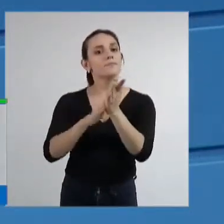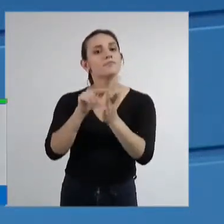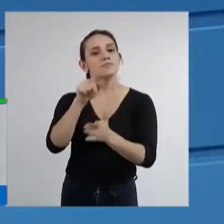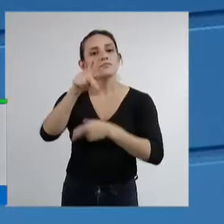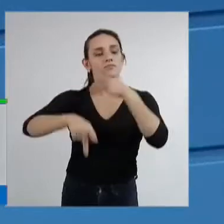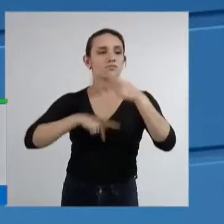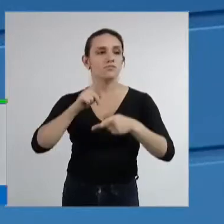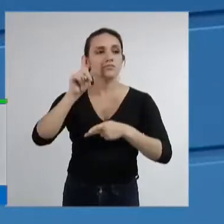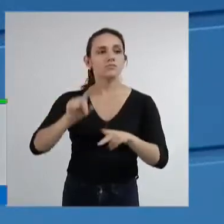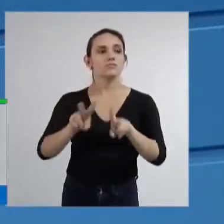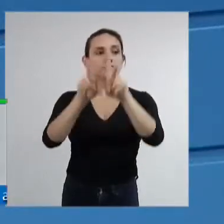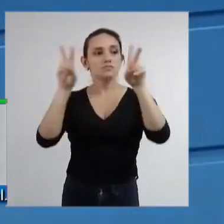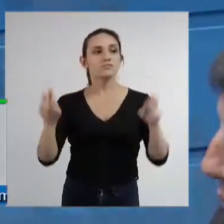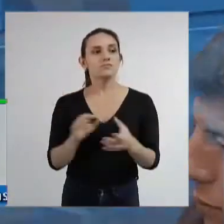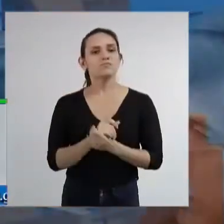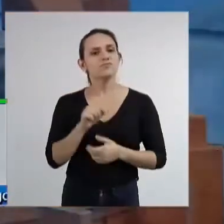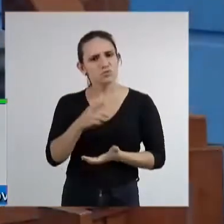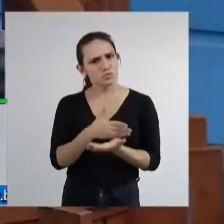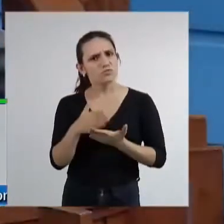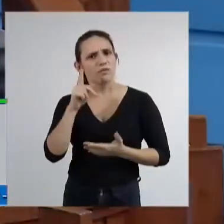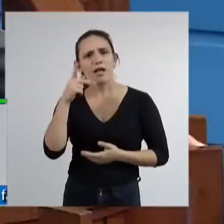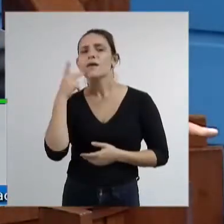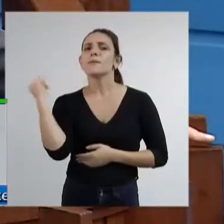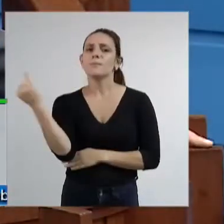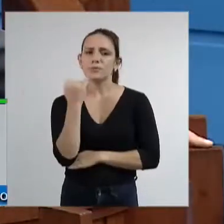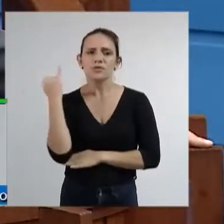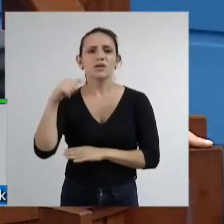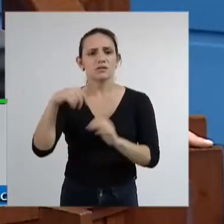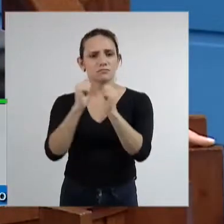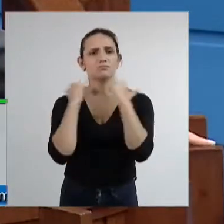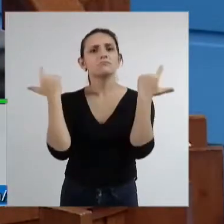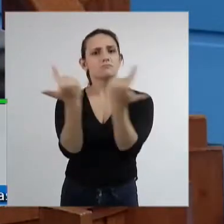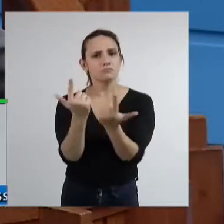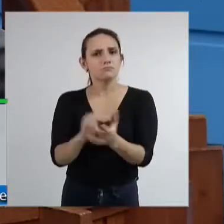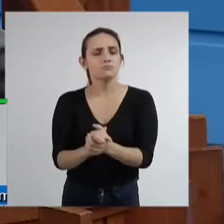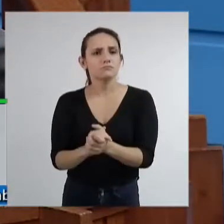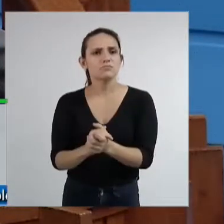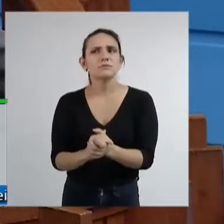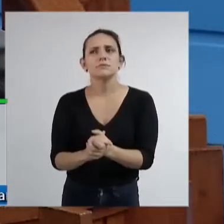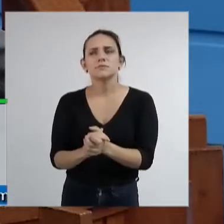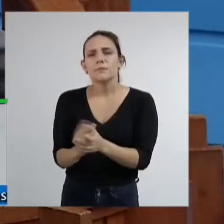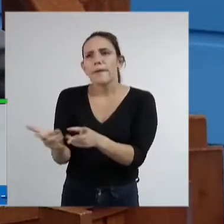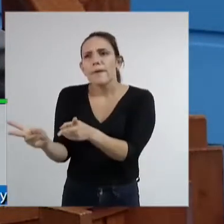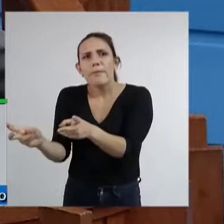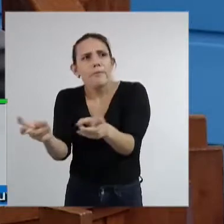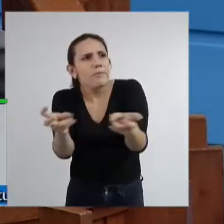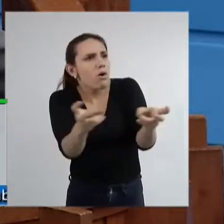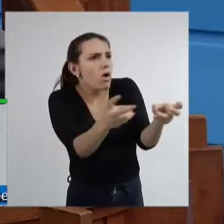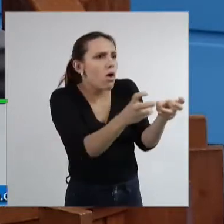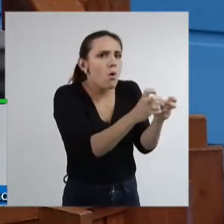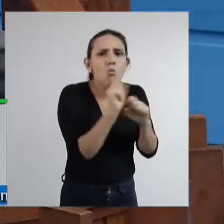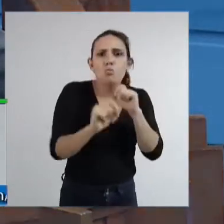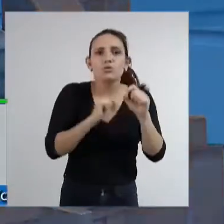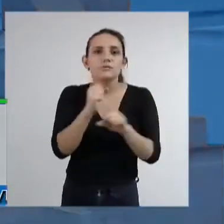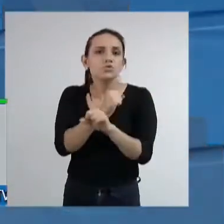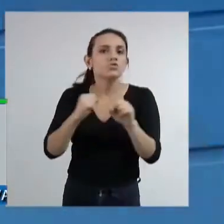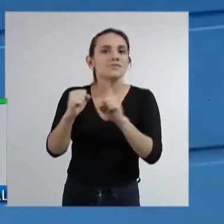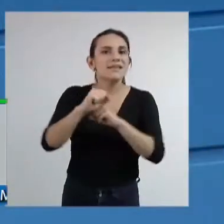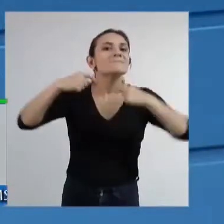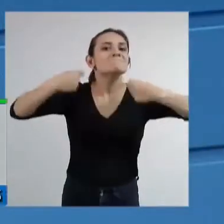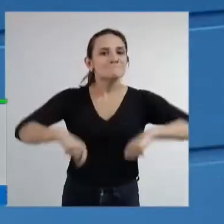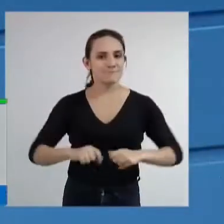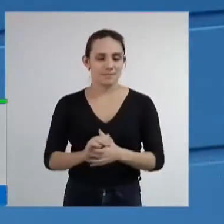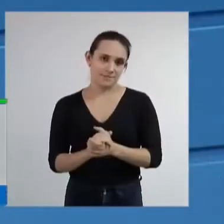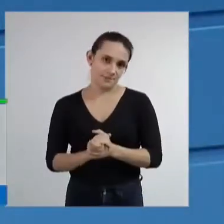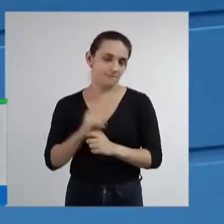Excelência, que Vossa Excelência começou dizendo da importância dessa casa estar em sintonia com os anseios da população.